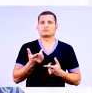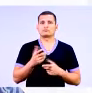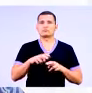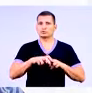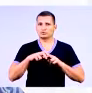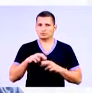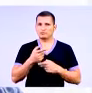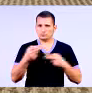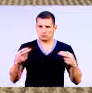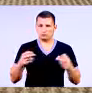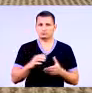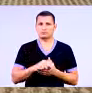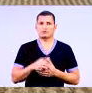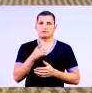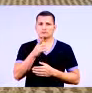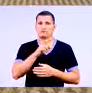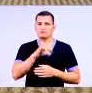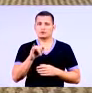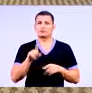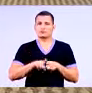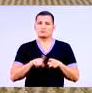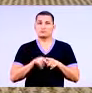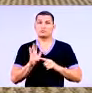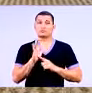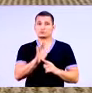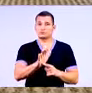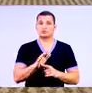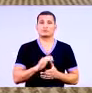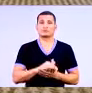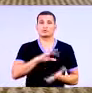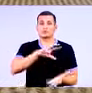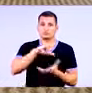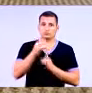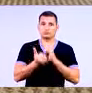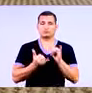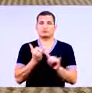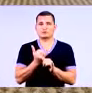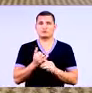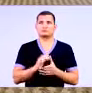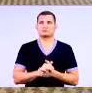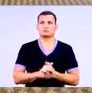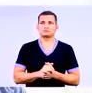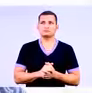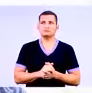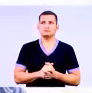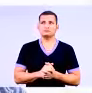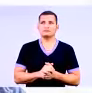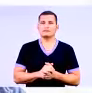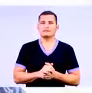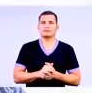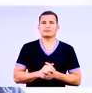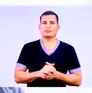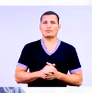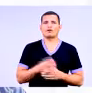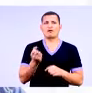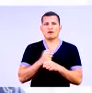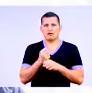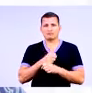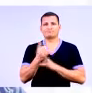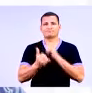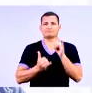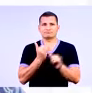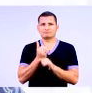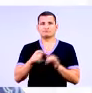certamente você também vai deixar isso transparecer no mundo virtual. Então, assim, talvez pelo fato de durante muito tempo a internet ser uma terra sem